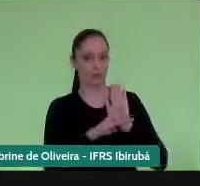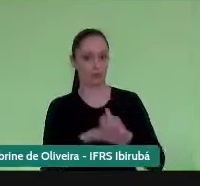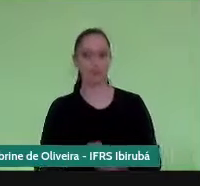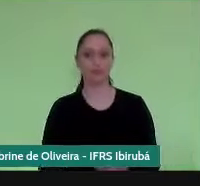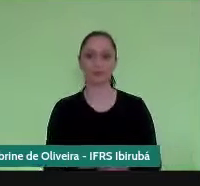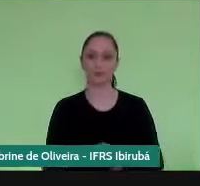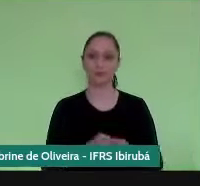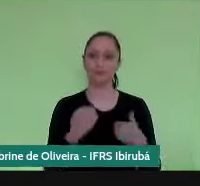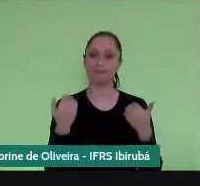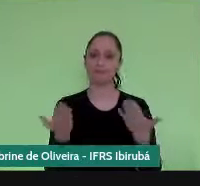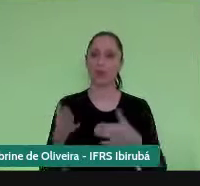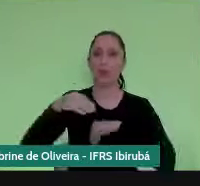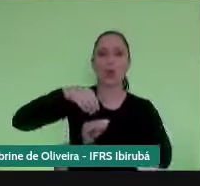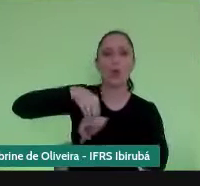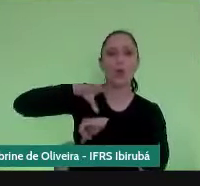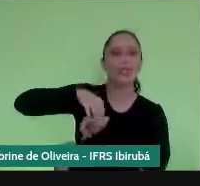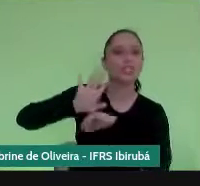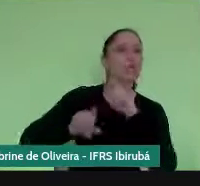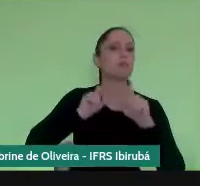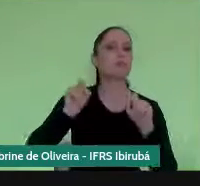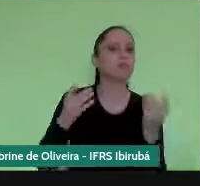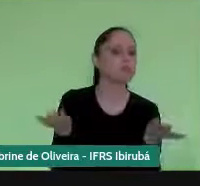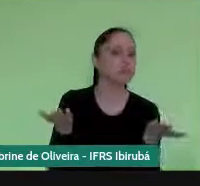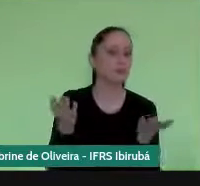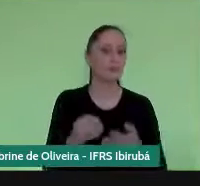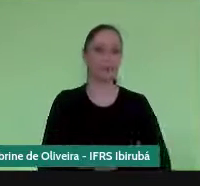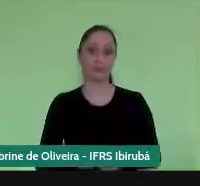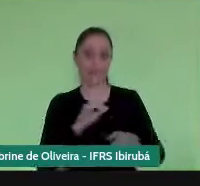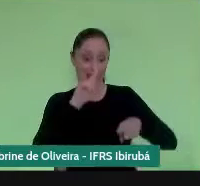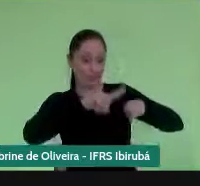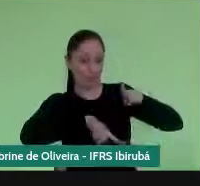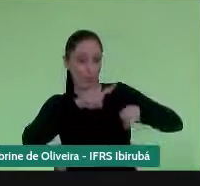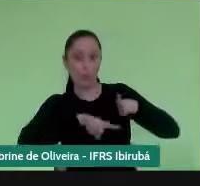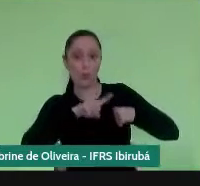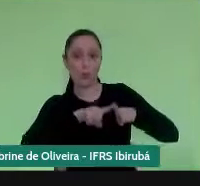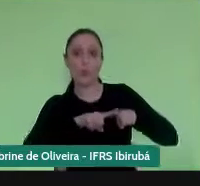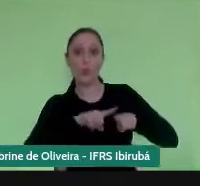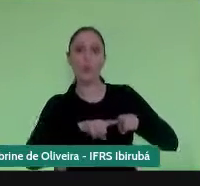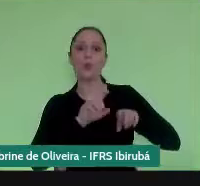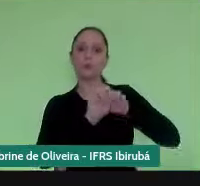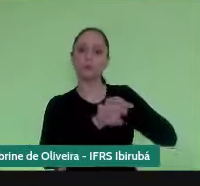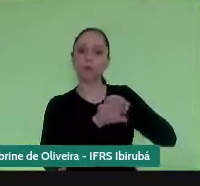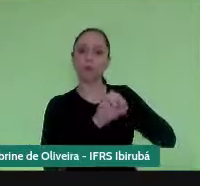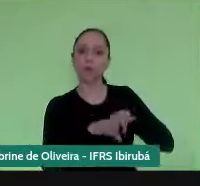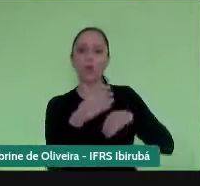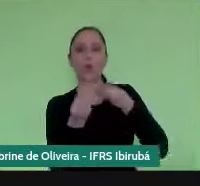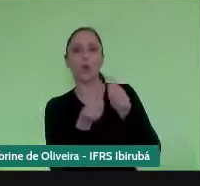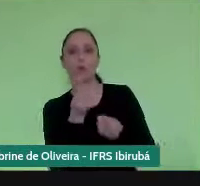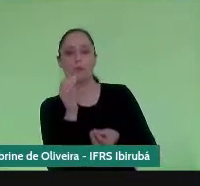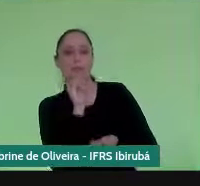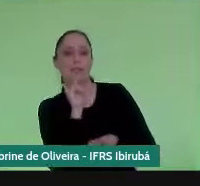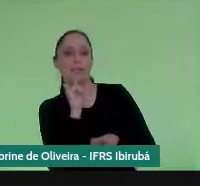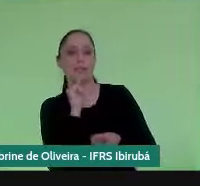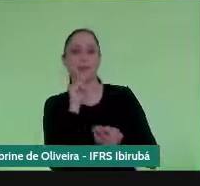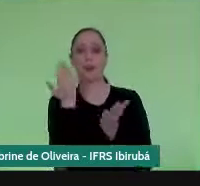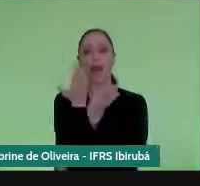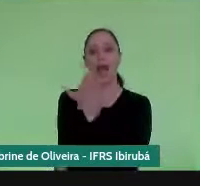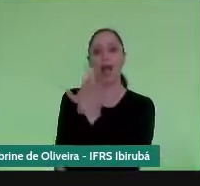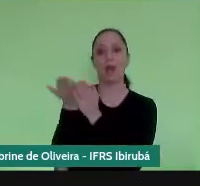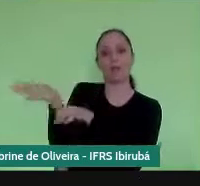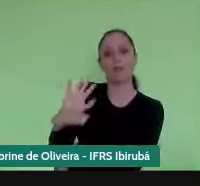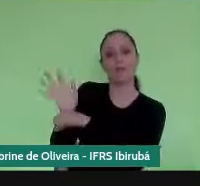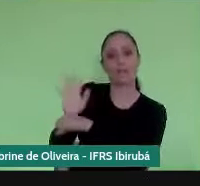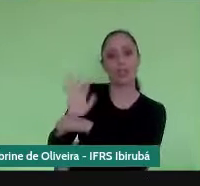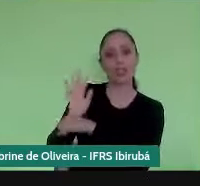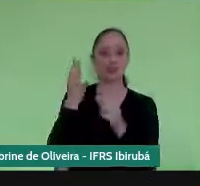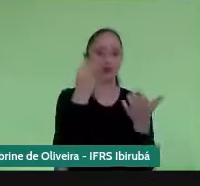buscou compartilhar? Recursos educacionais, do tipo objetos de aprendizagem, como videoaulas, textos didáticos,